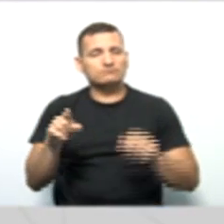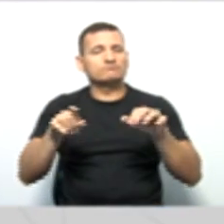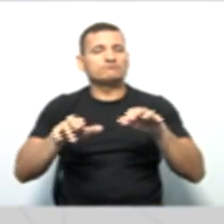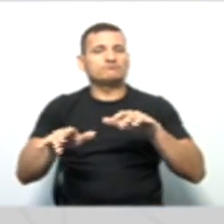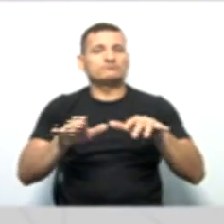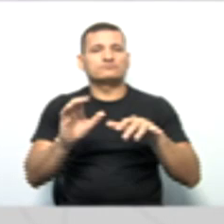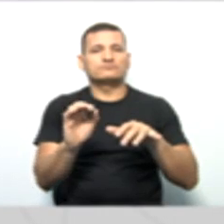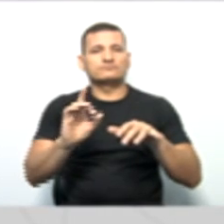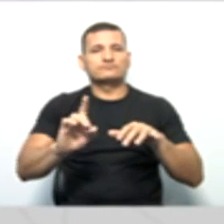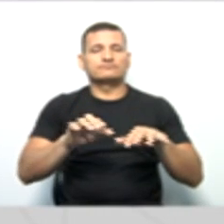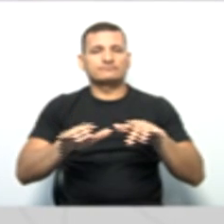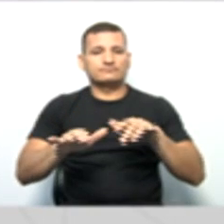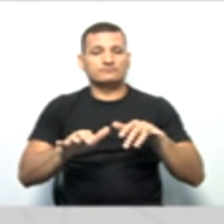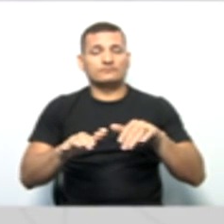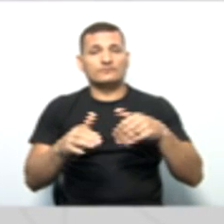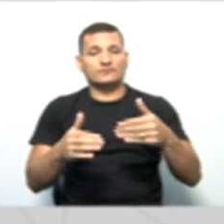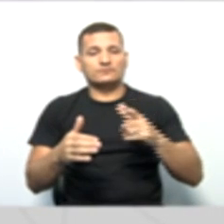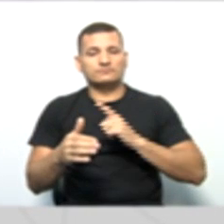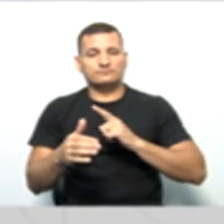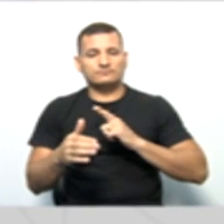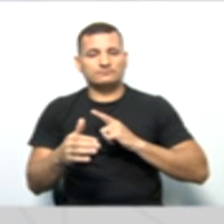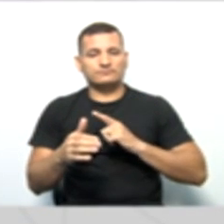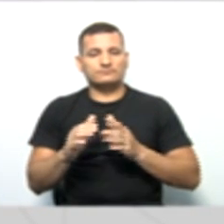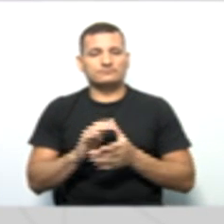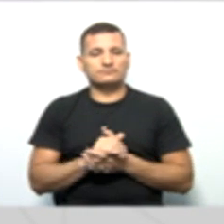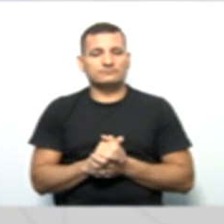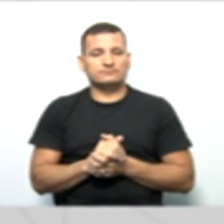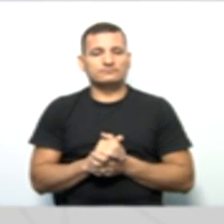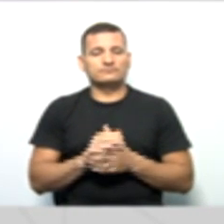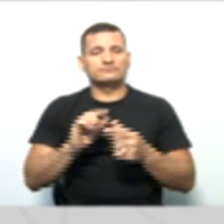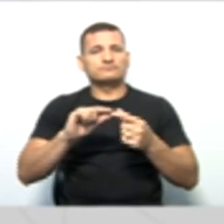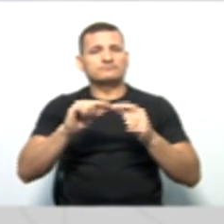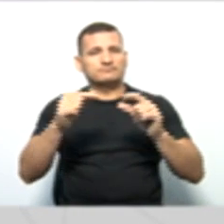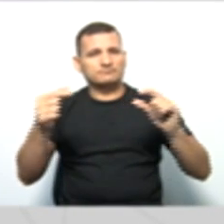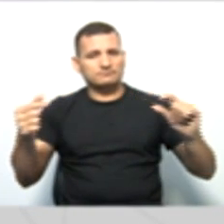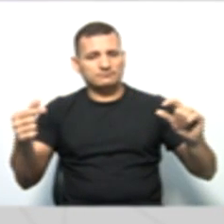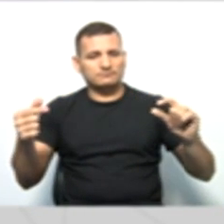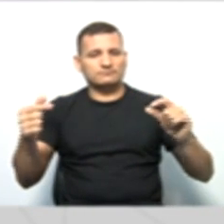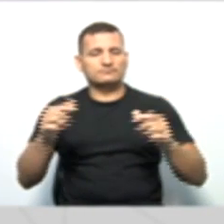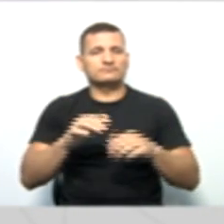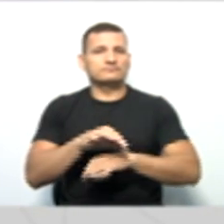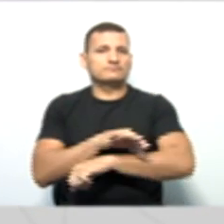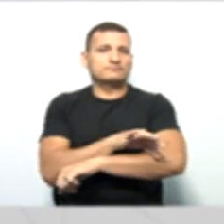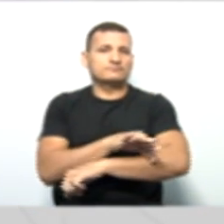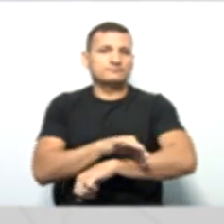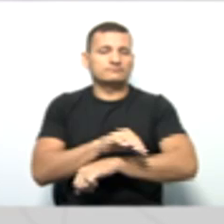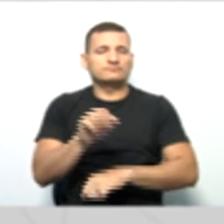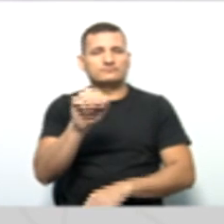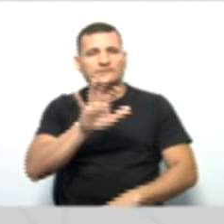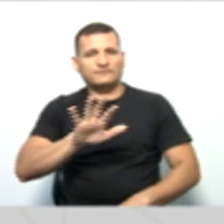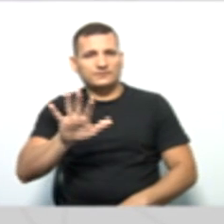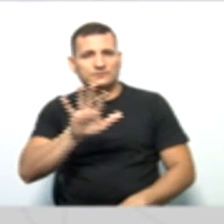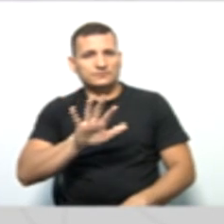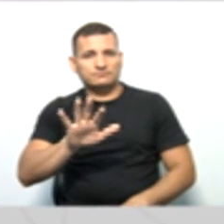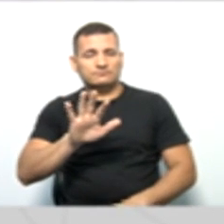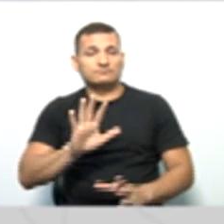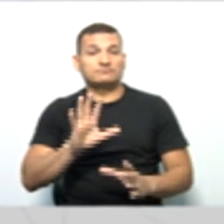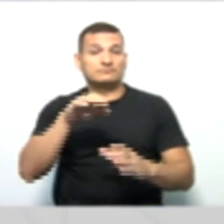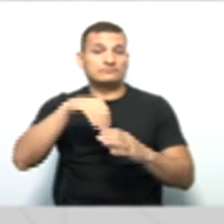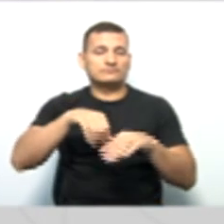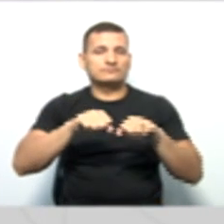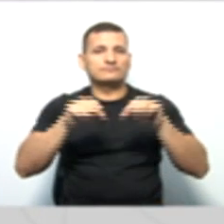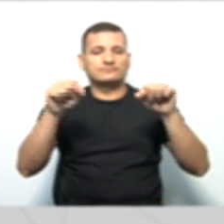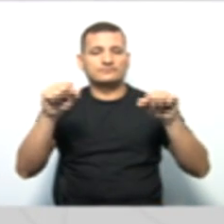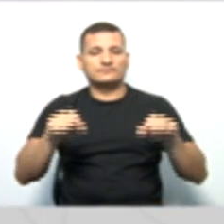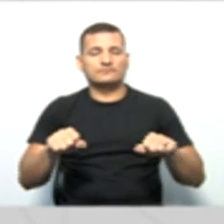ó, estrutura de dados, arquitetura, interface e componentes do software. Né?